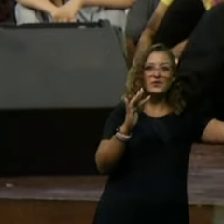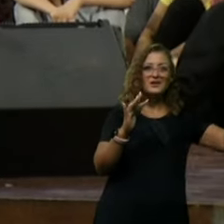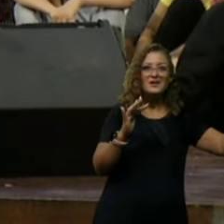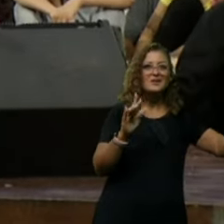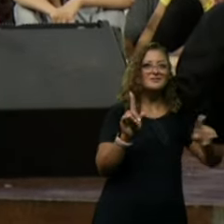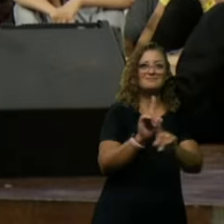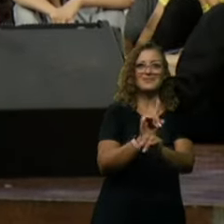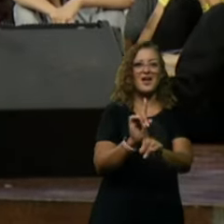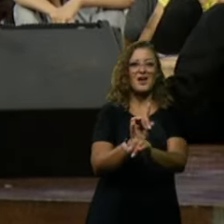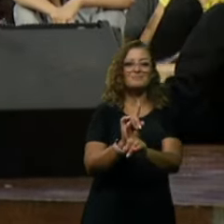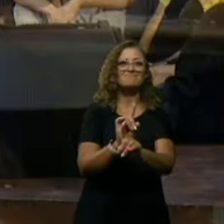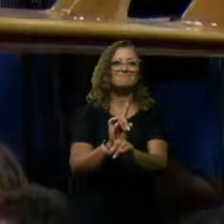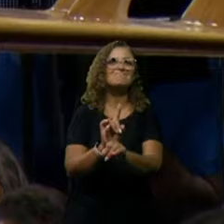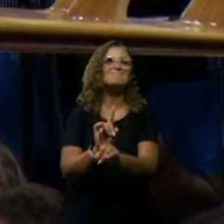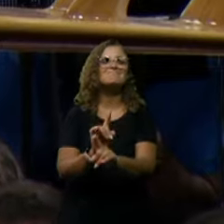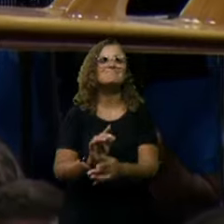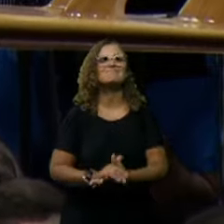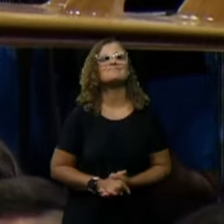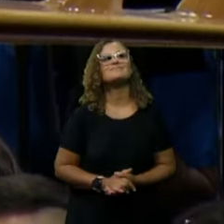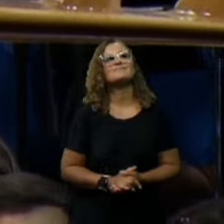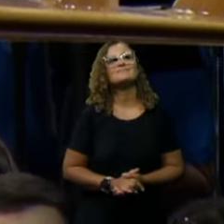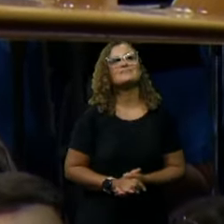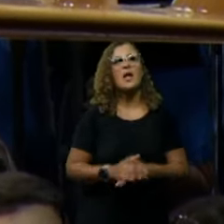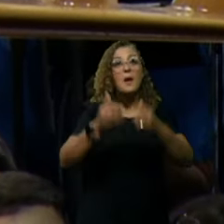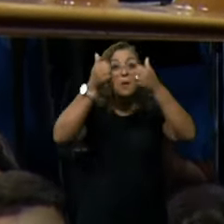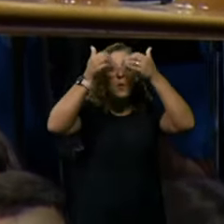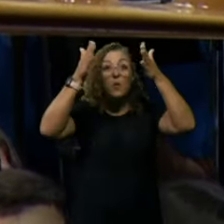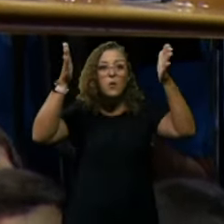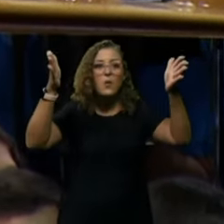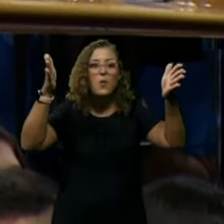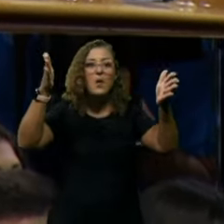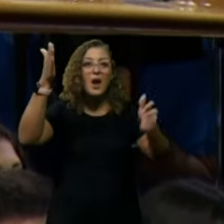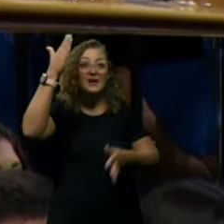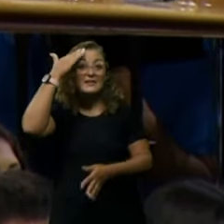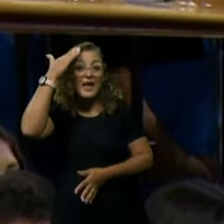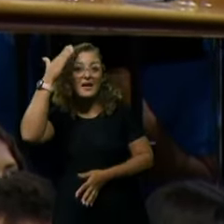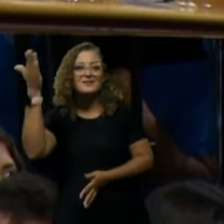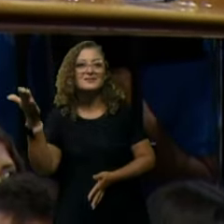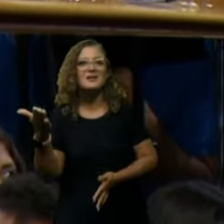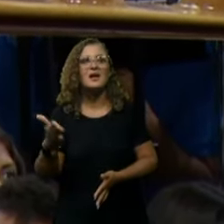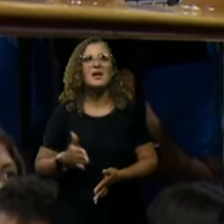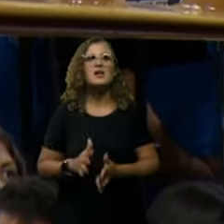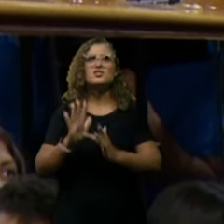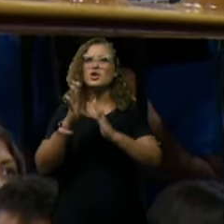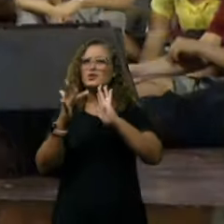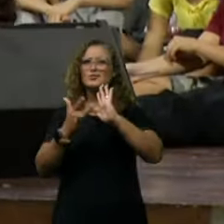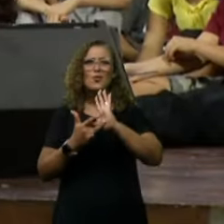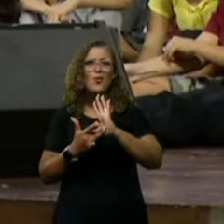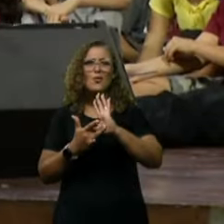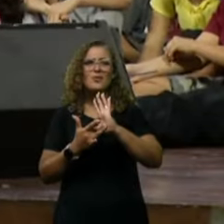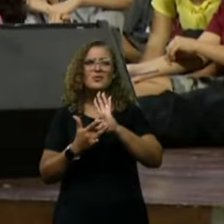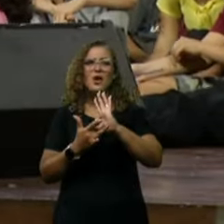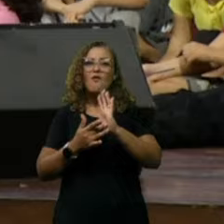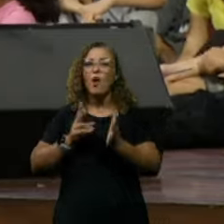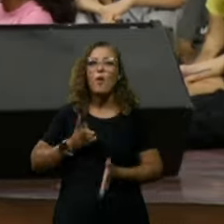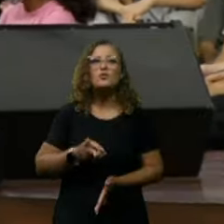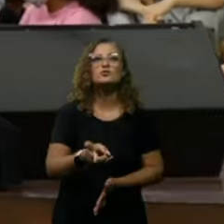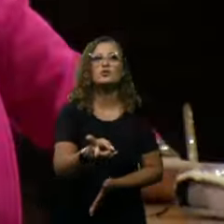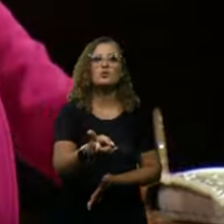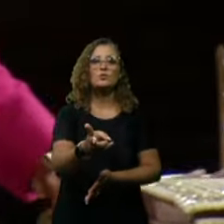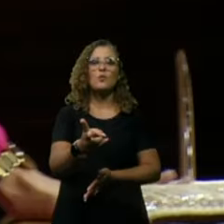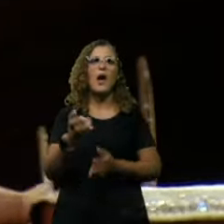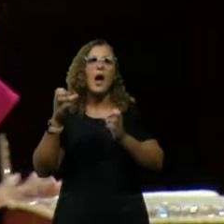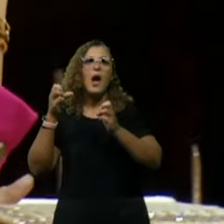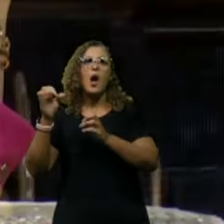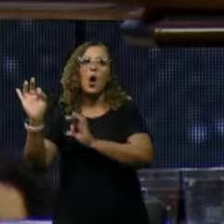abri o dente Jesus não veio continuar o que Moisés começou baseball aba